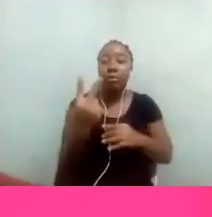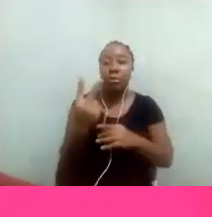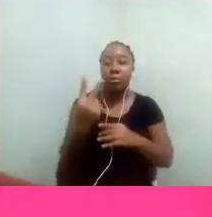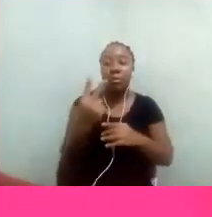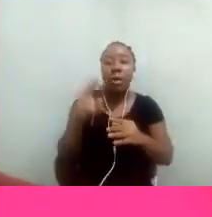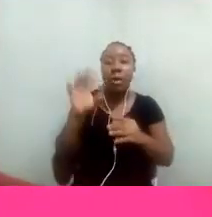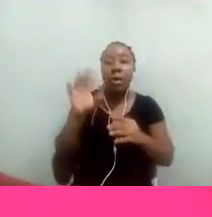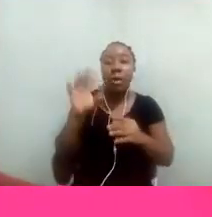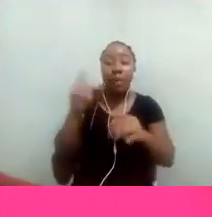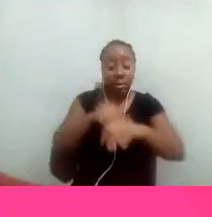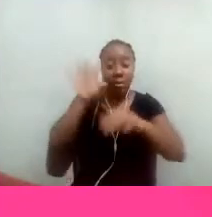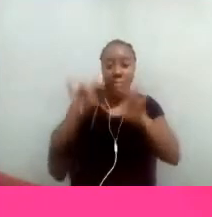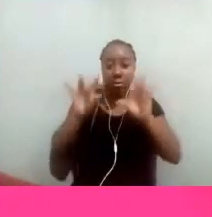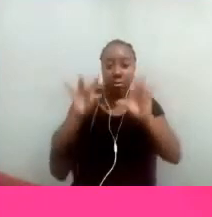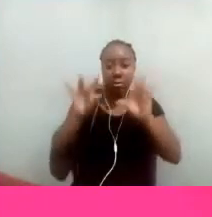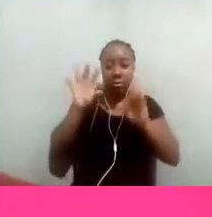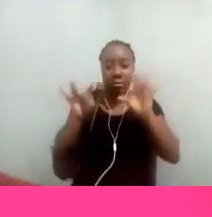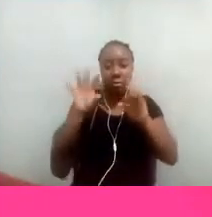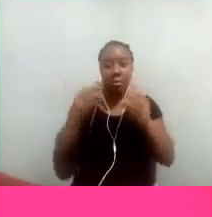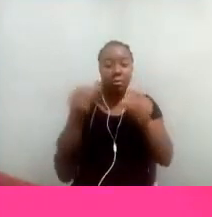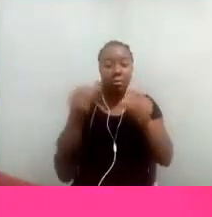colar, eu tenho que